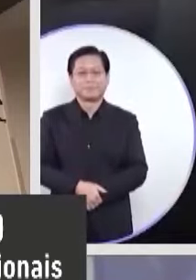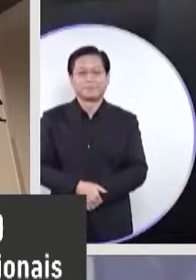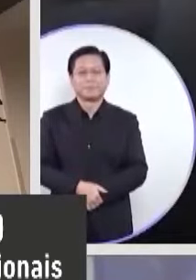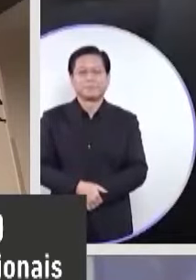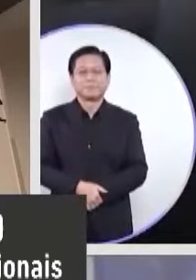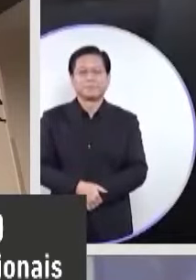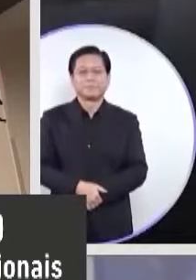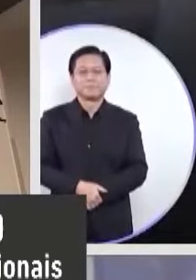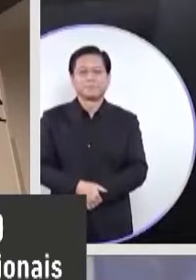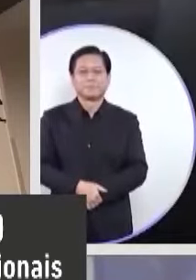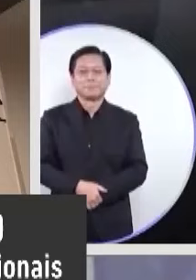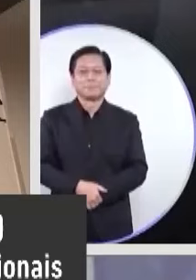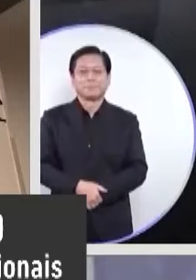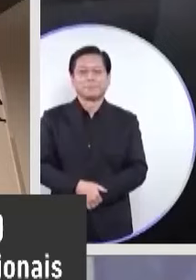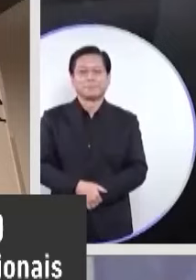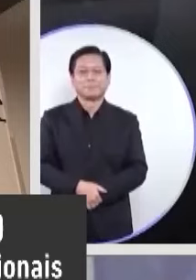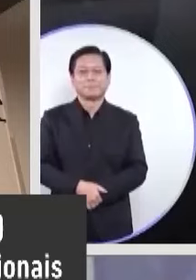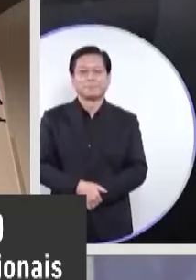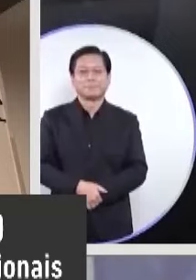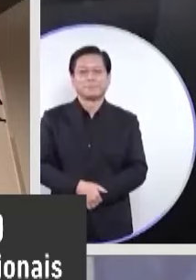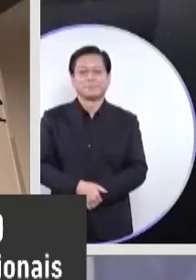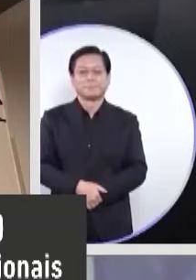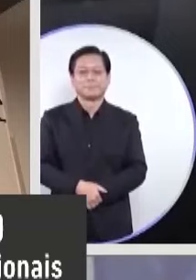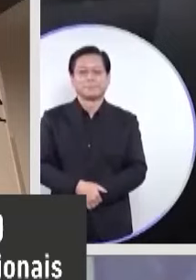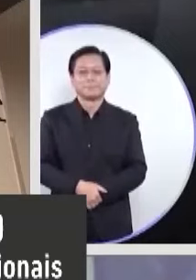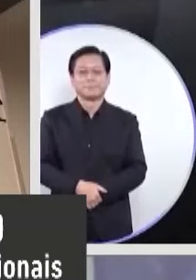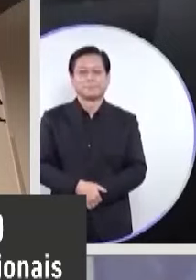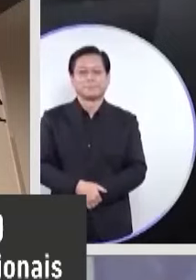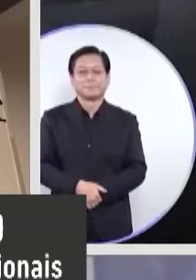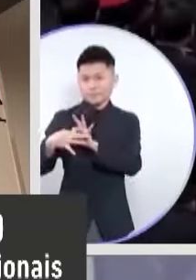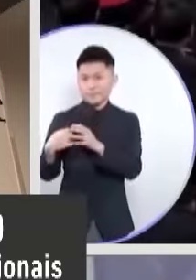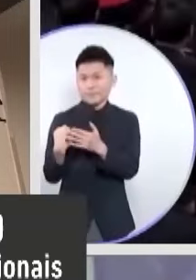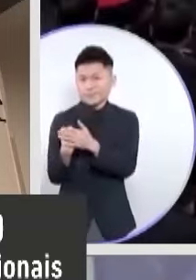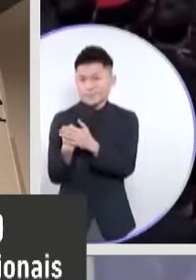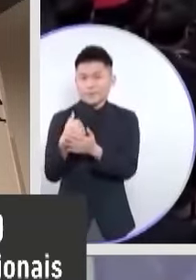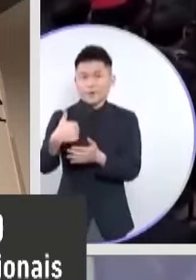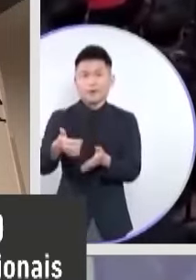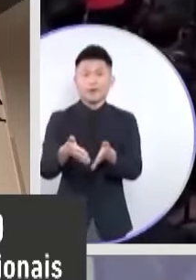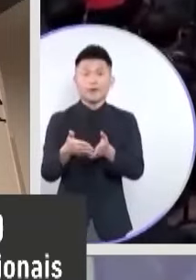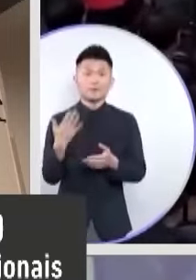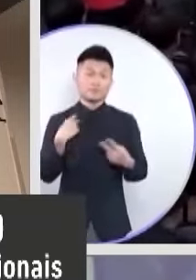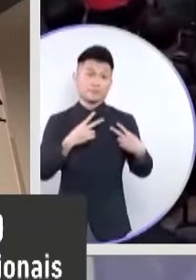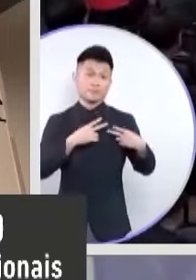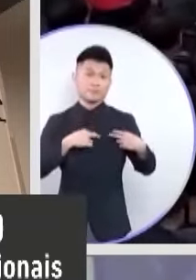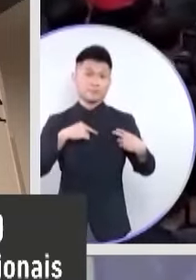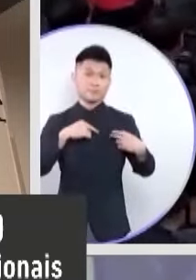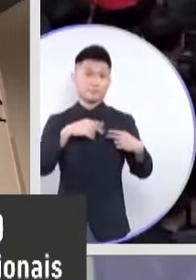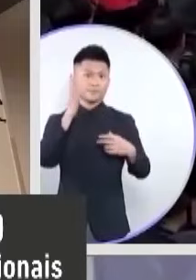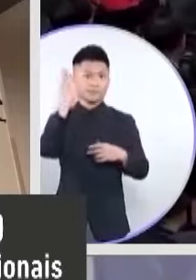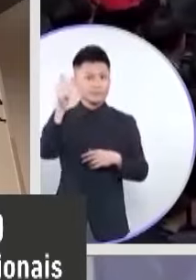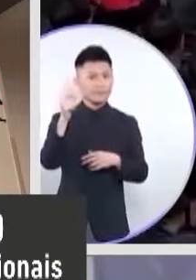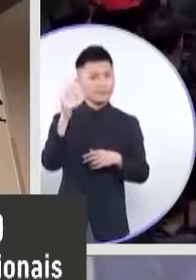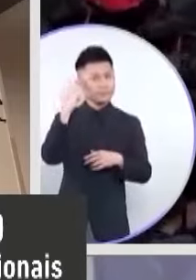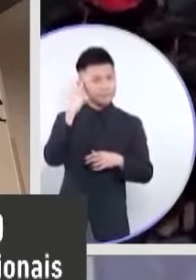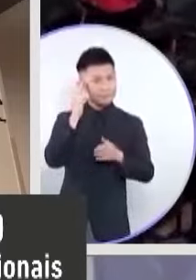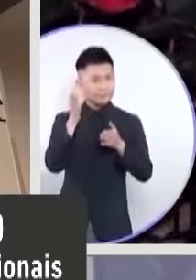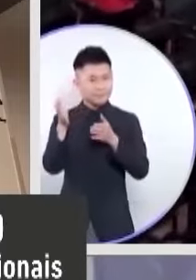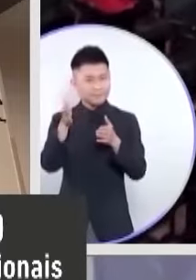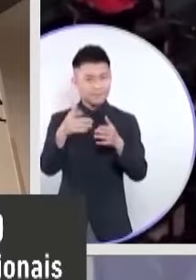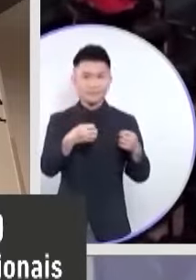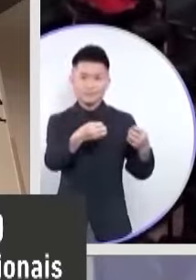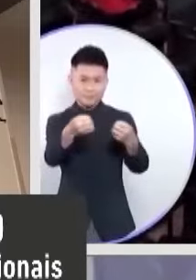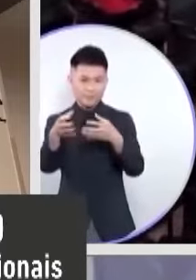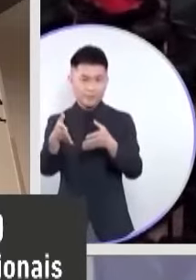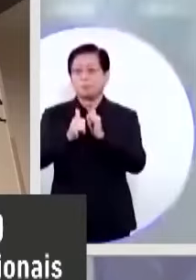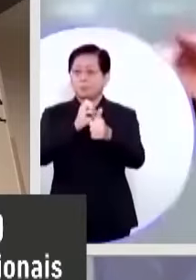eh da Europa também né Já os outros dois candidatos eh entendem que especialmente o candidato